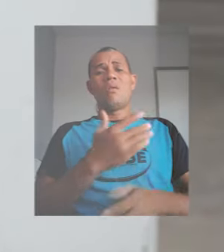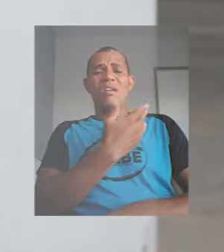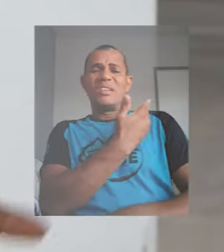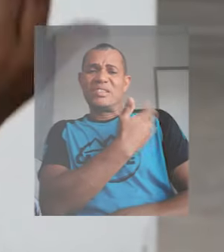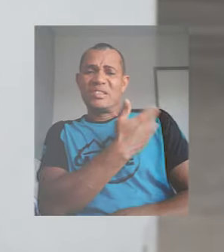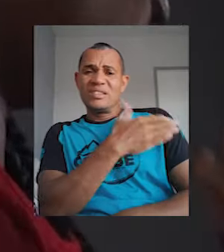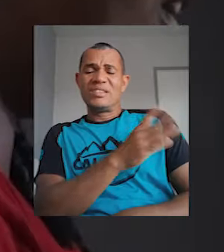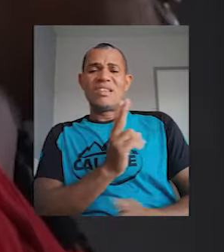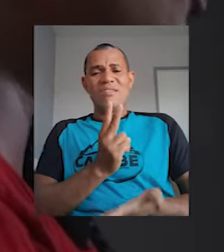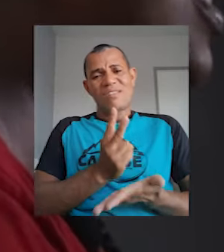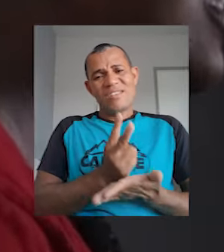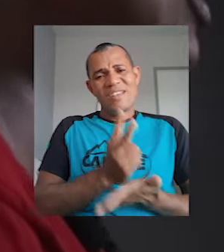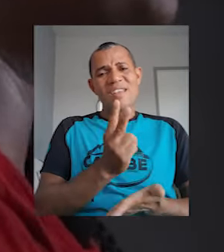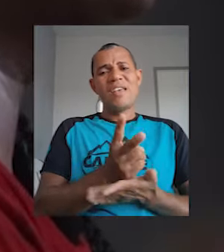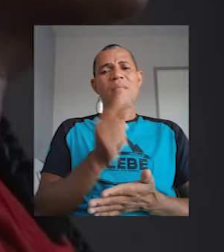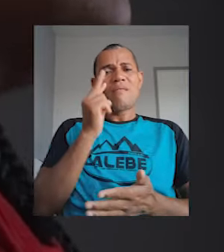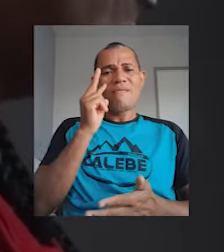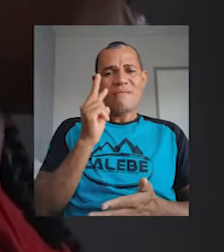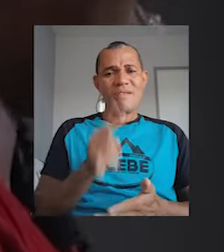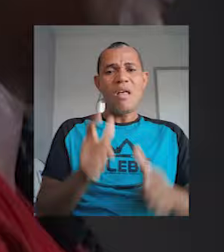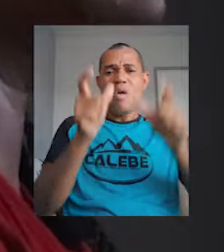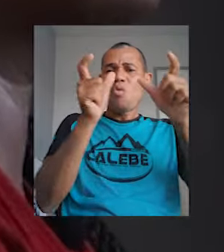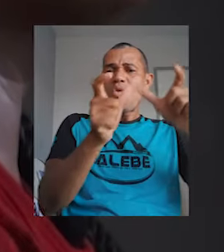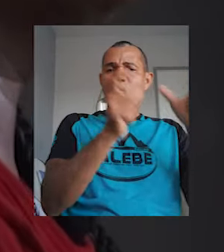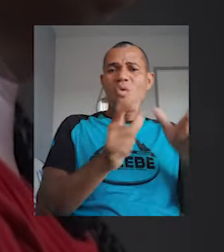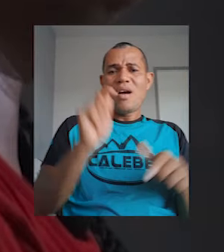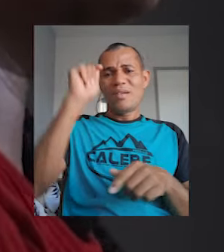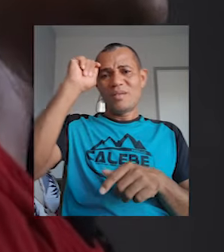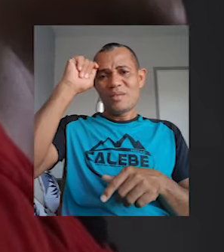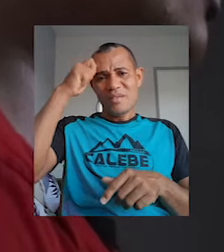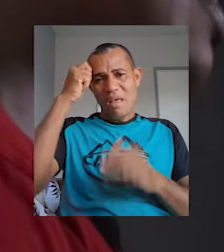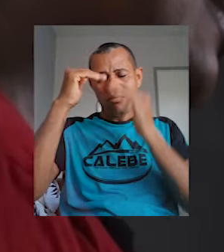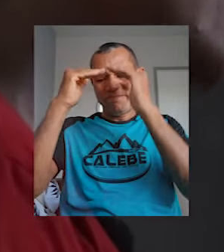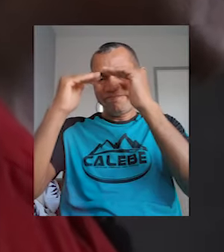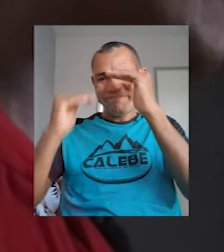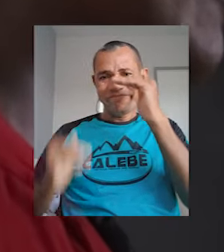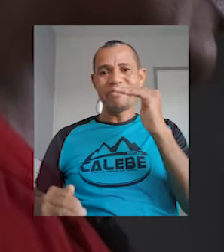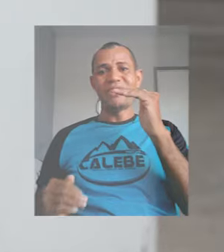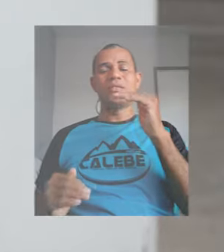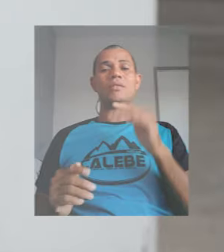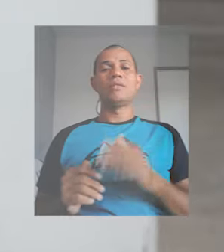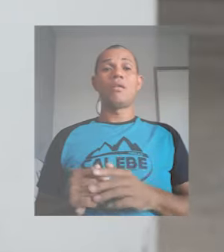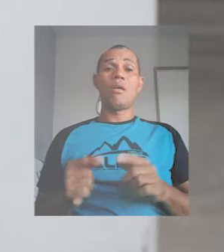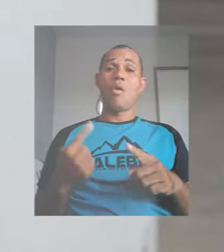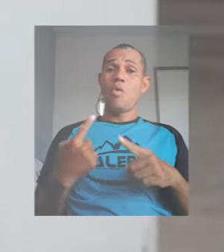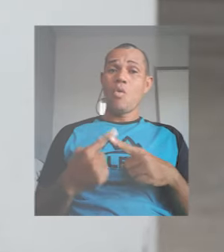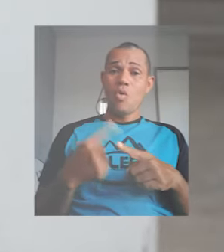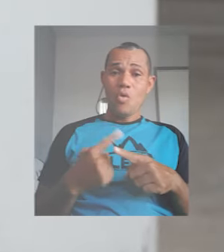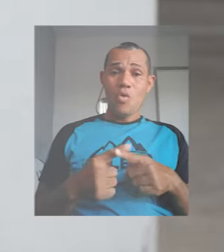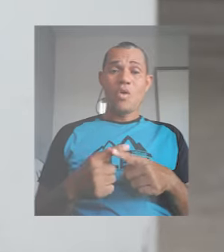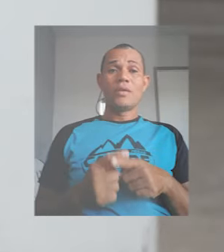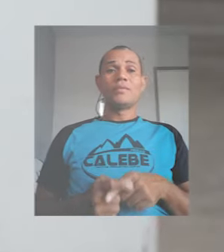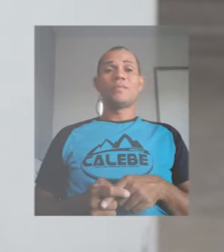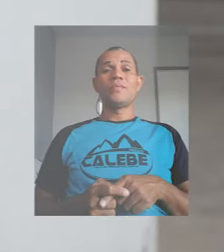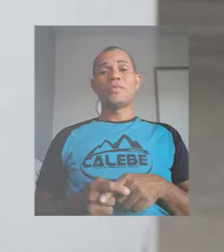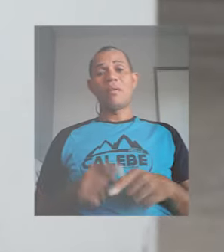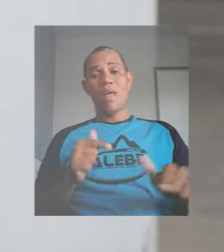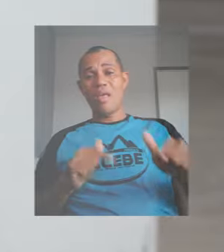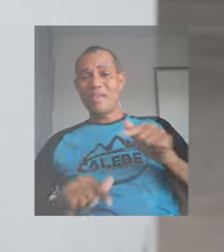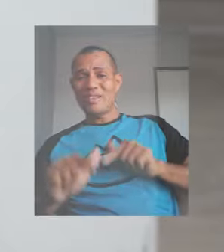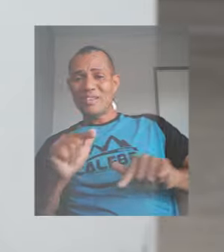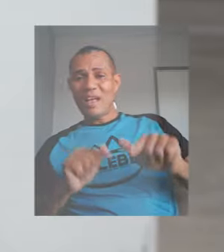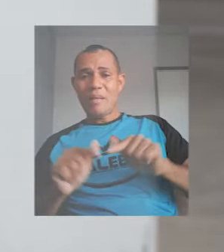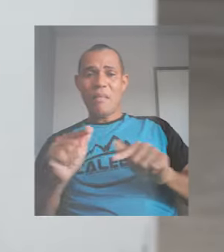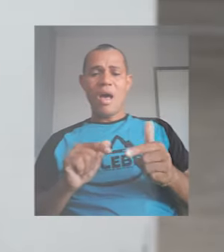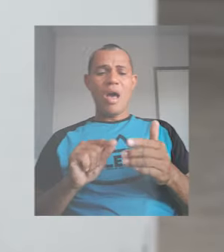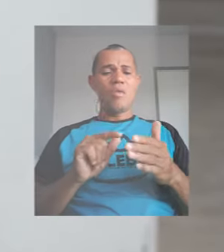máquina, nos colocando sempre nos locais de subalternidade. E por isso que estamos nos